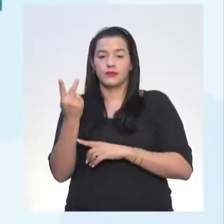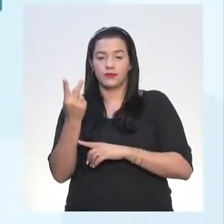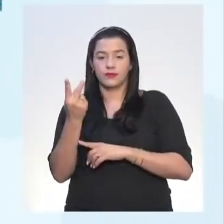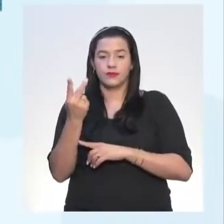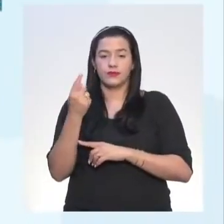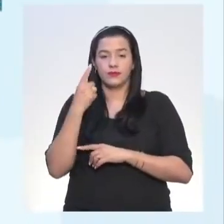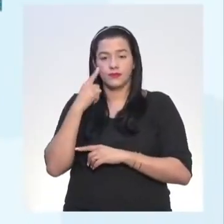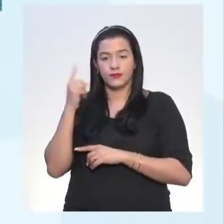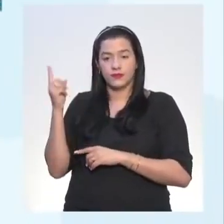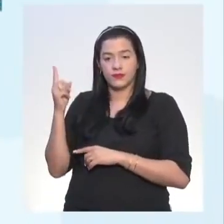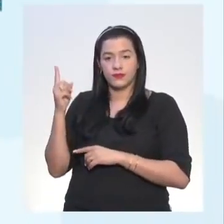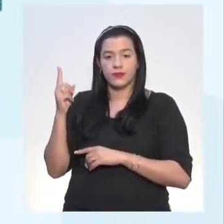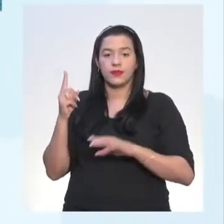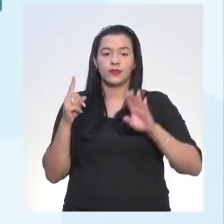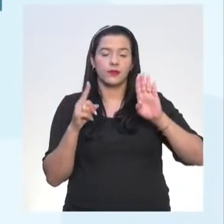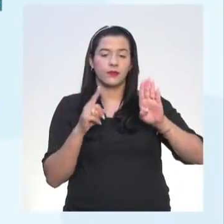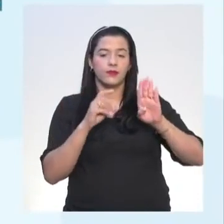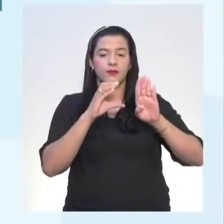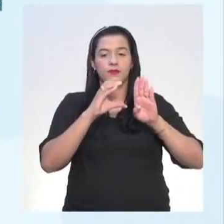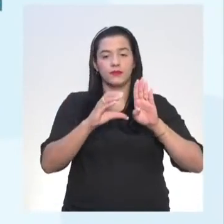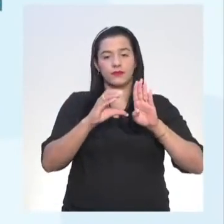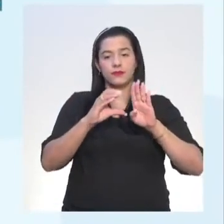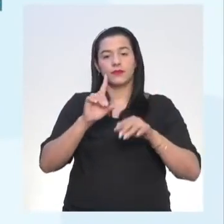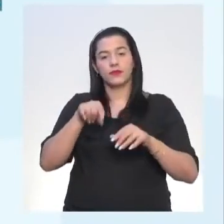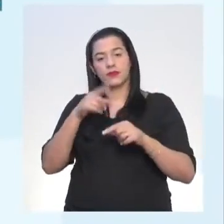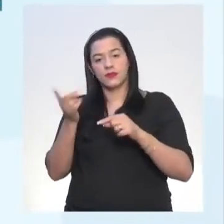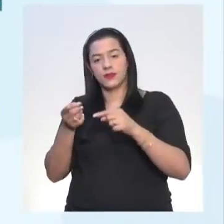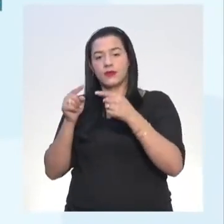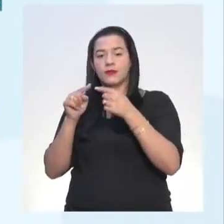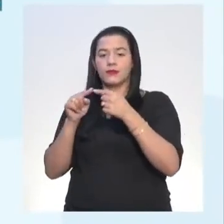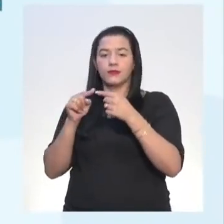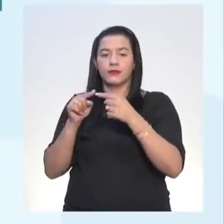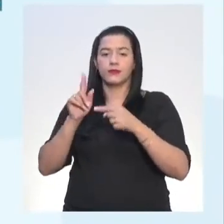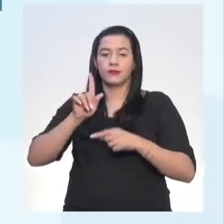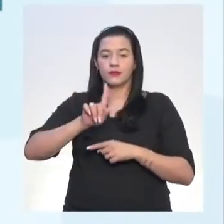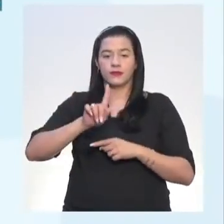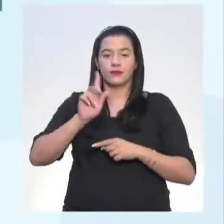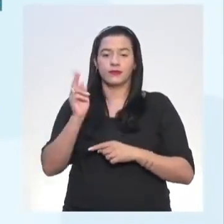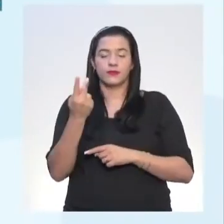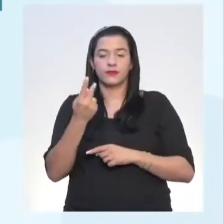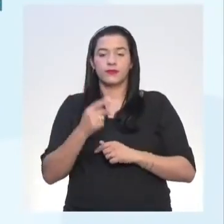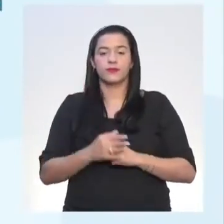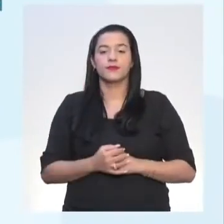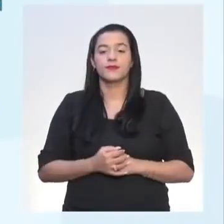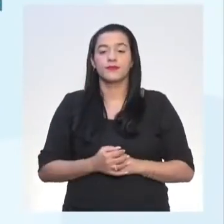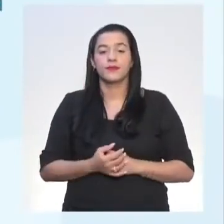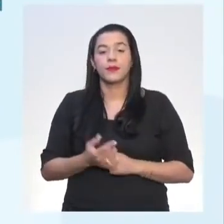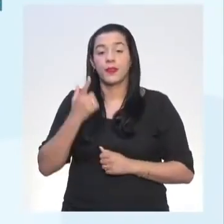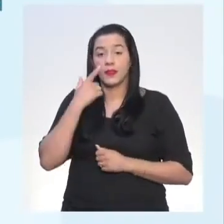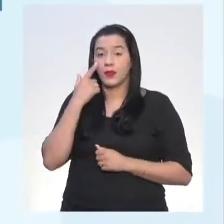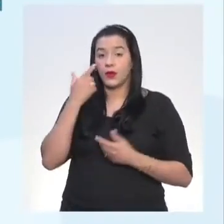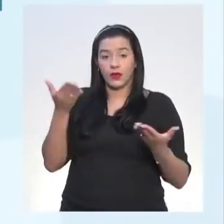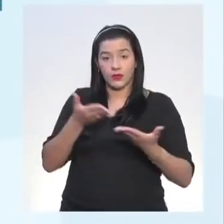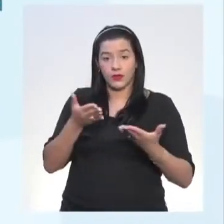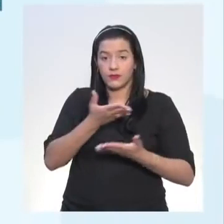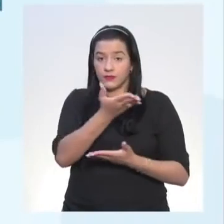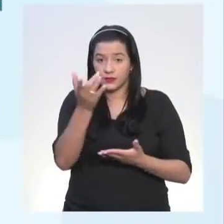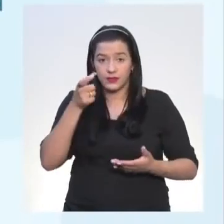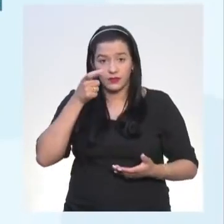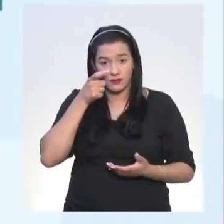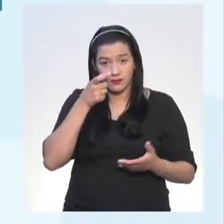fim, nós temos o BC, que é correspondente ao GH. Dá uma olhadinha na figura, você que está acompanhando aí,